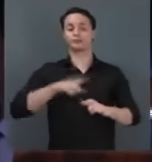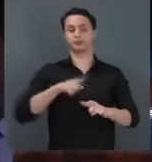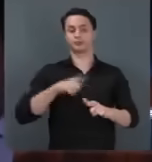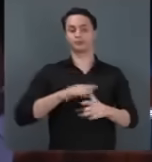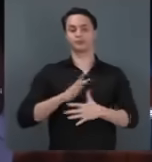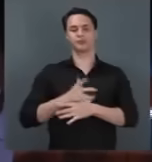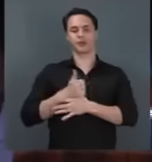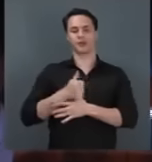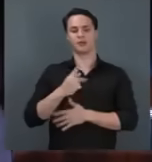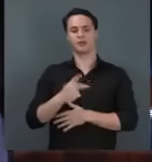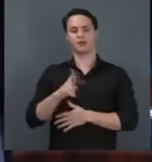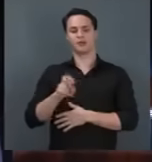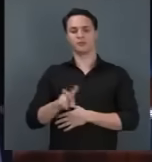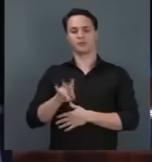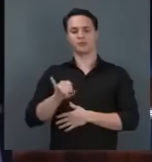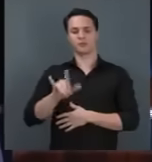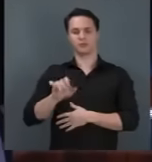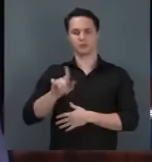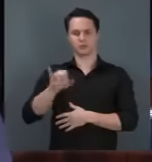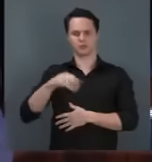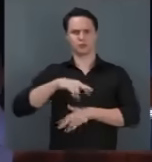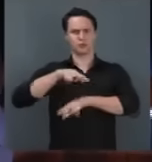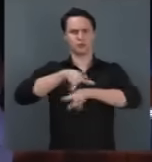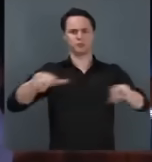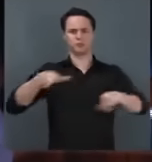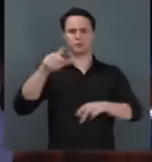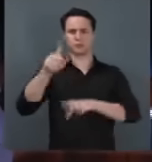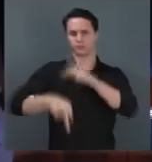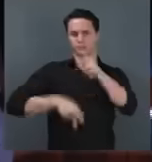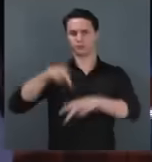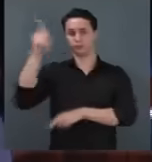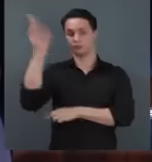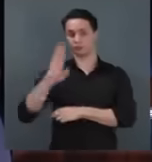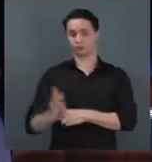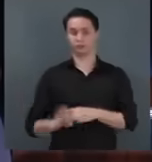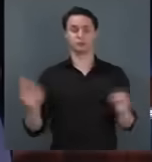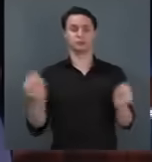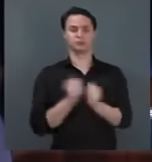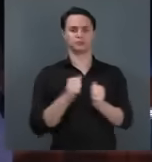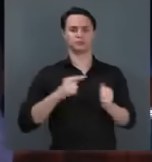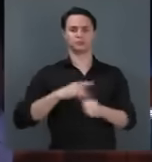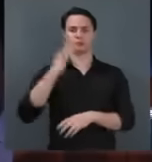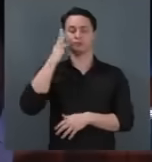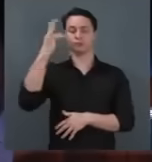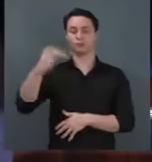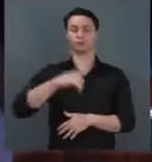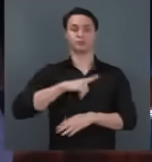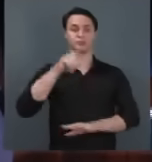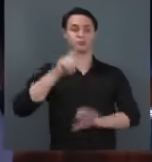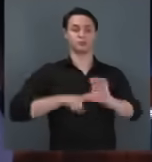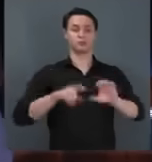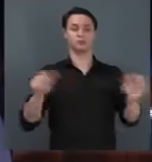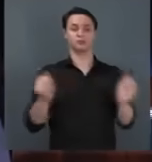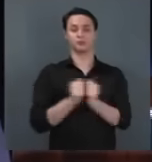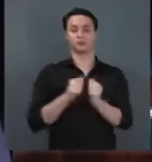privilégios. Milhões de brasileiros e brasileiras, do presente e do futuro, dependem das nossas